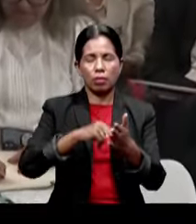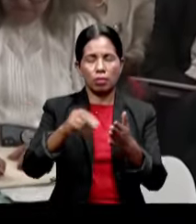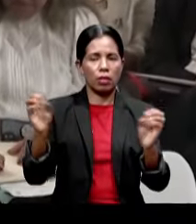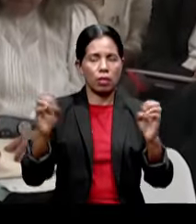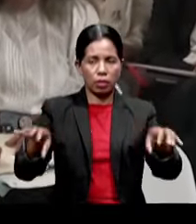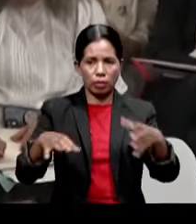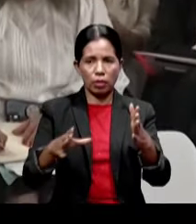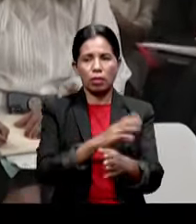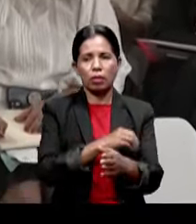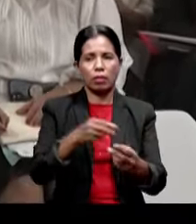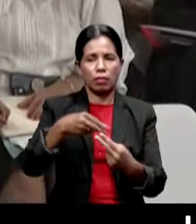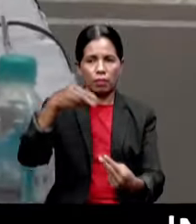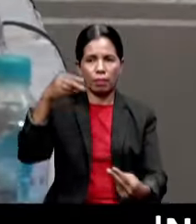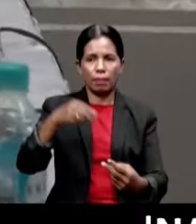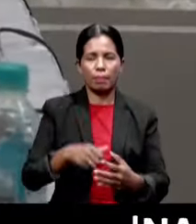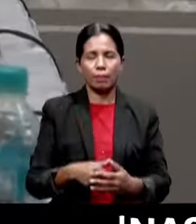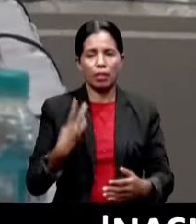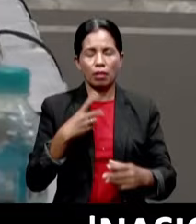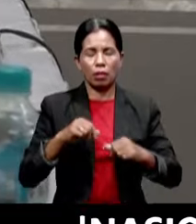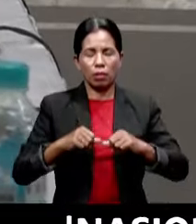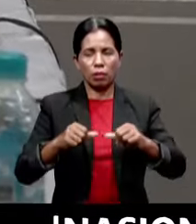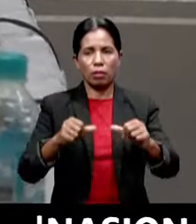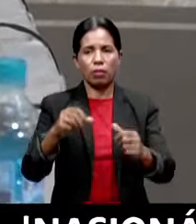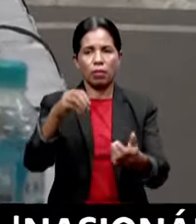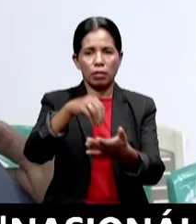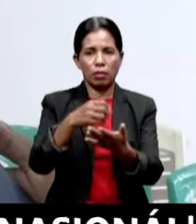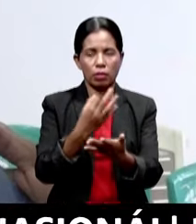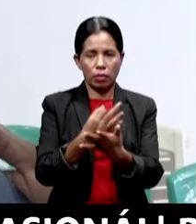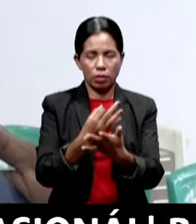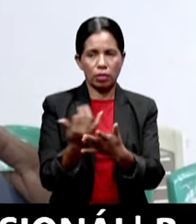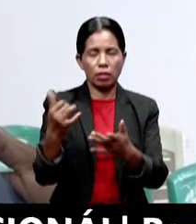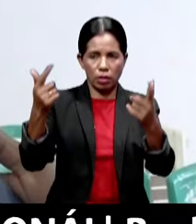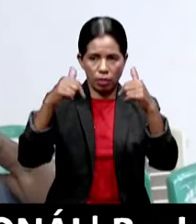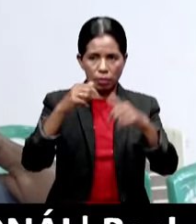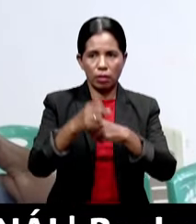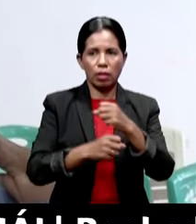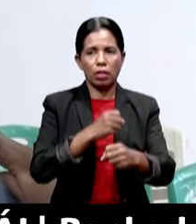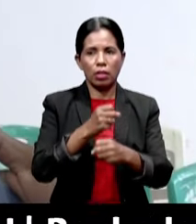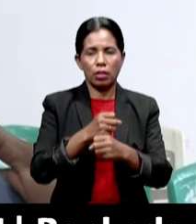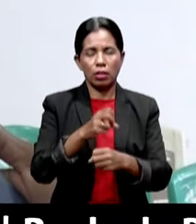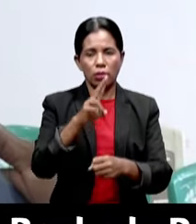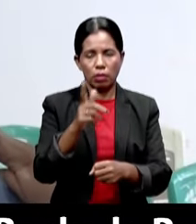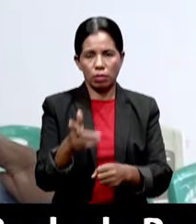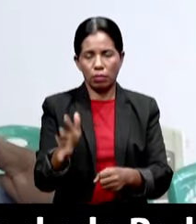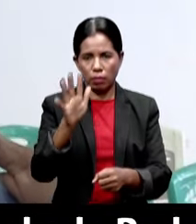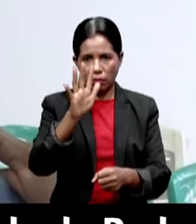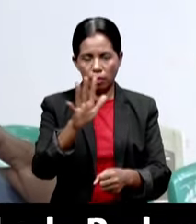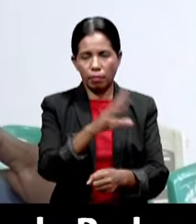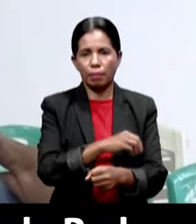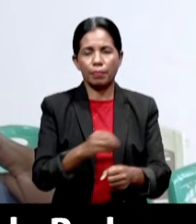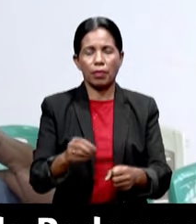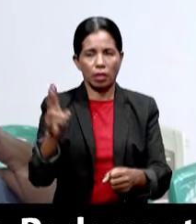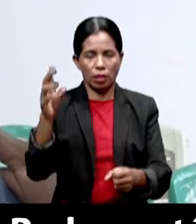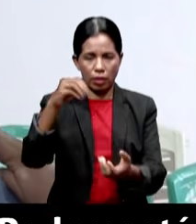no manutrição. Mi continua propõe a tu investimento ser na BKC Mai e a Tinang Rihundua Rondos Lima, a tu bela e a